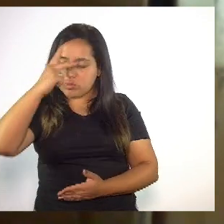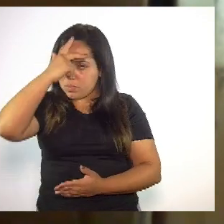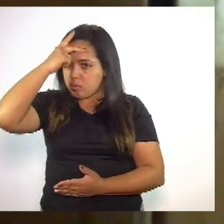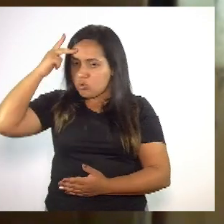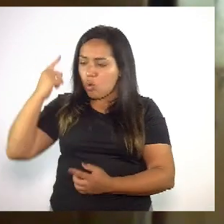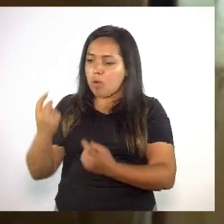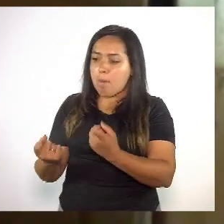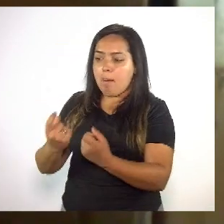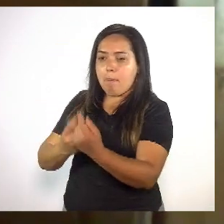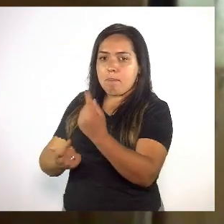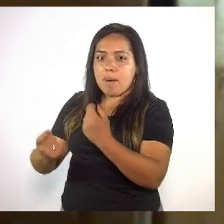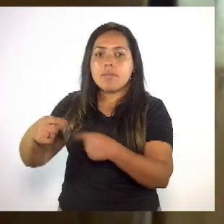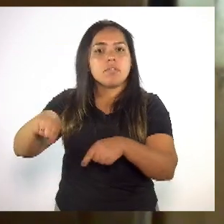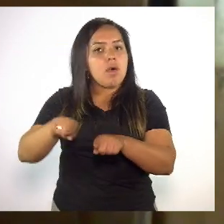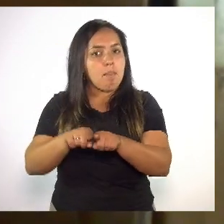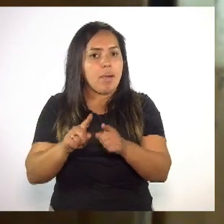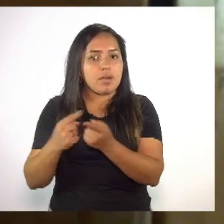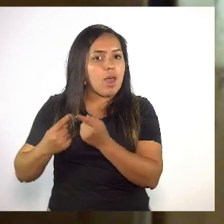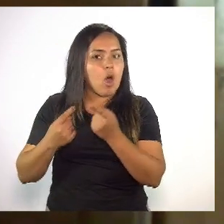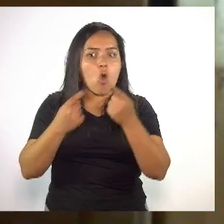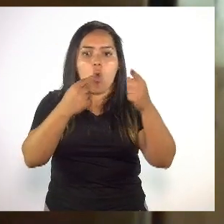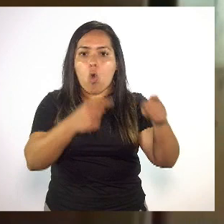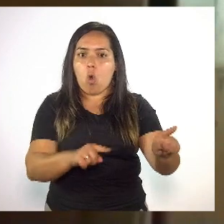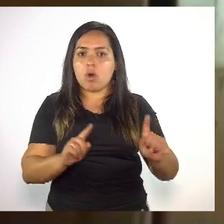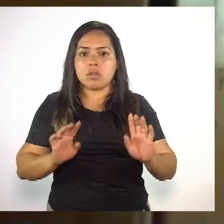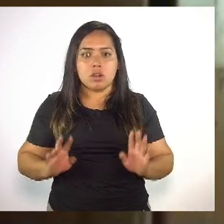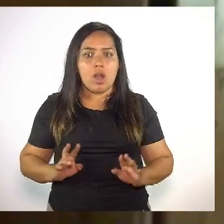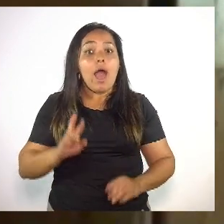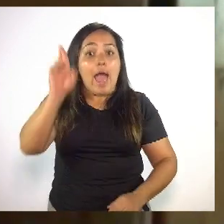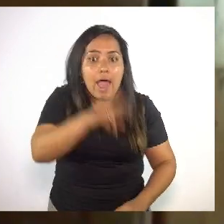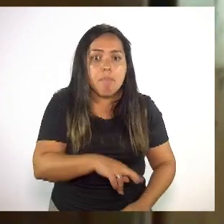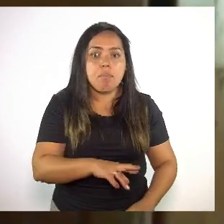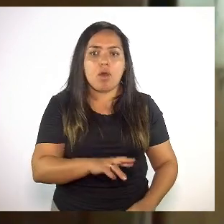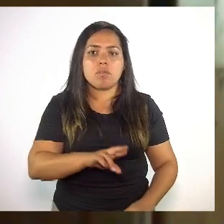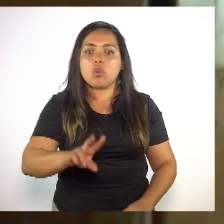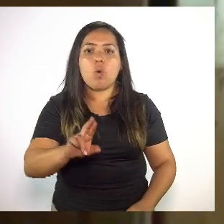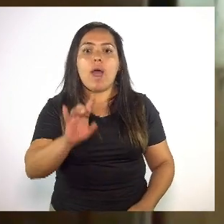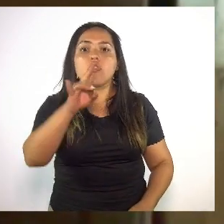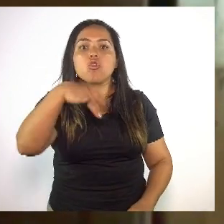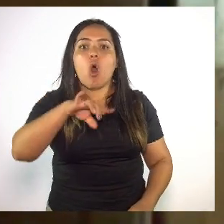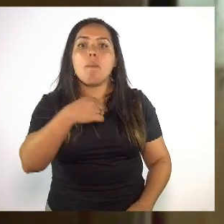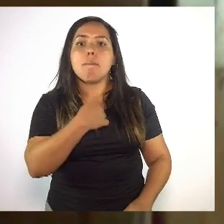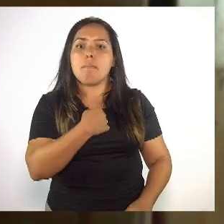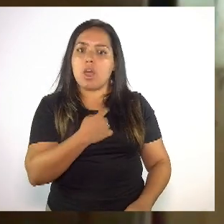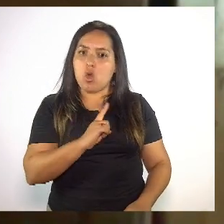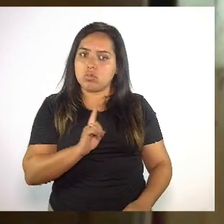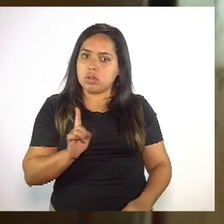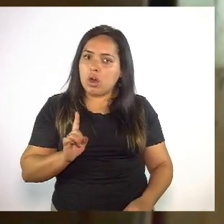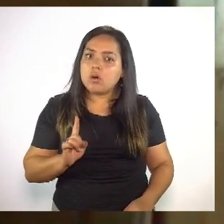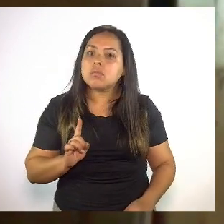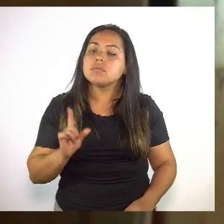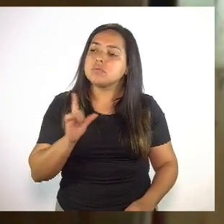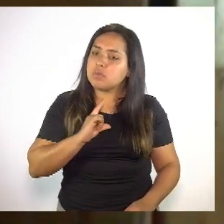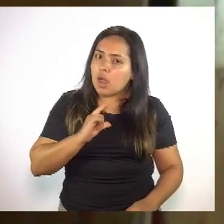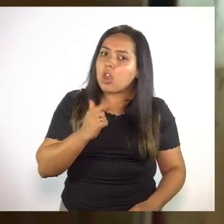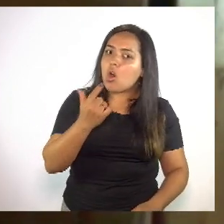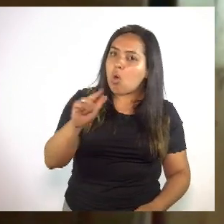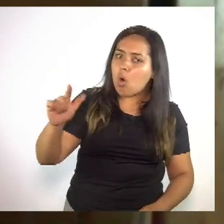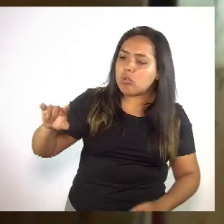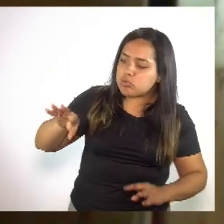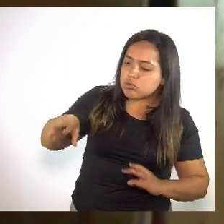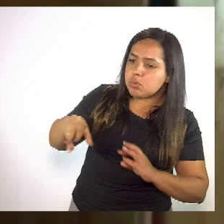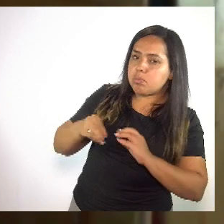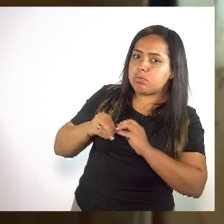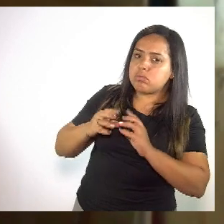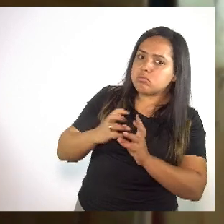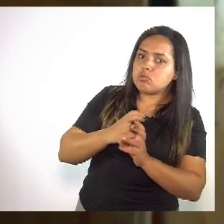parlamentares que também assim procedem. Não sou eu um voto isolado. Então, eu